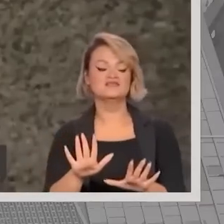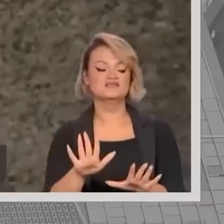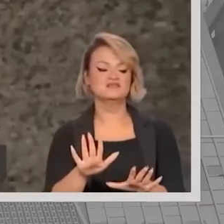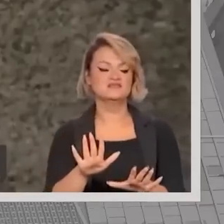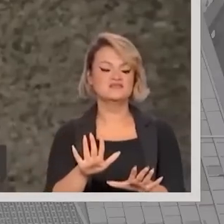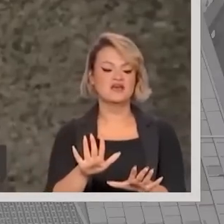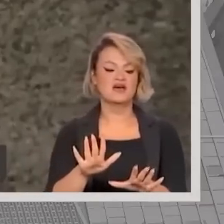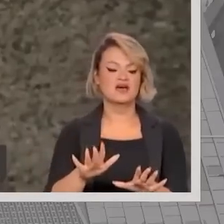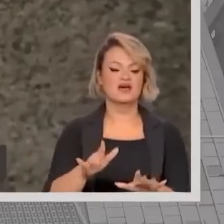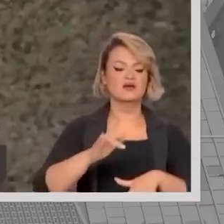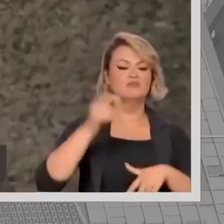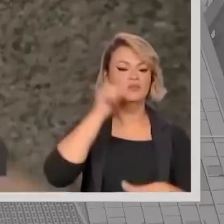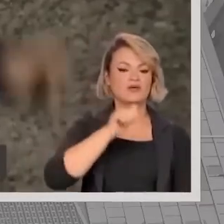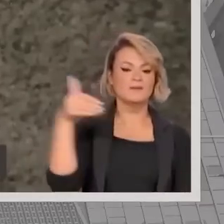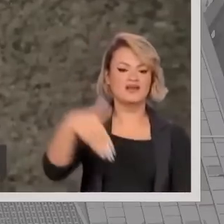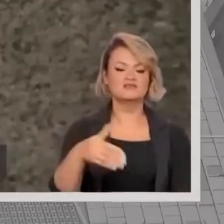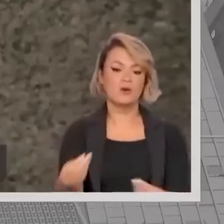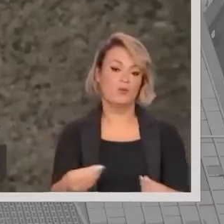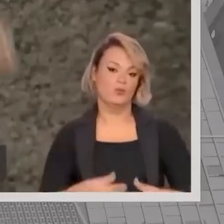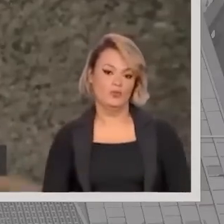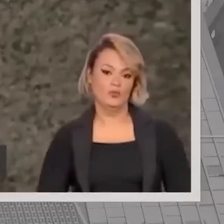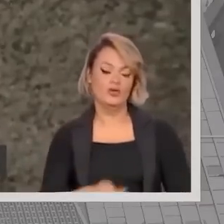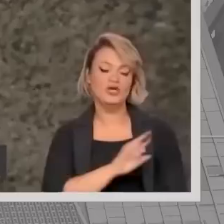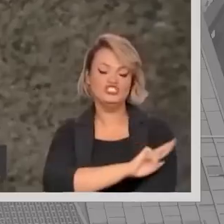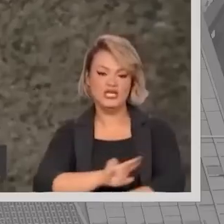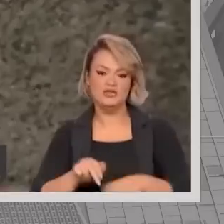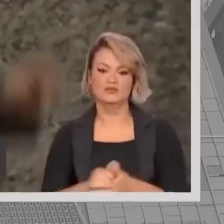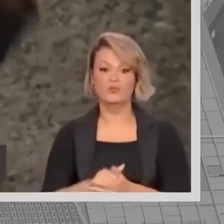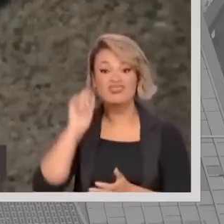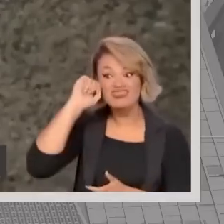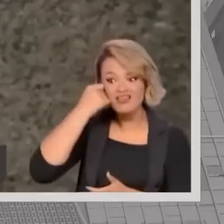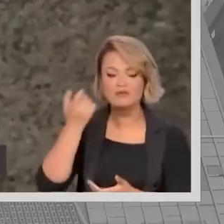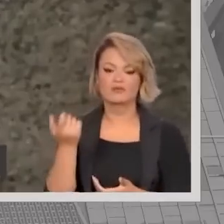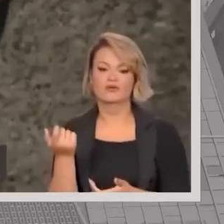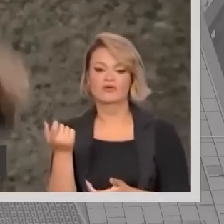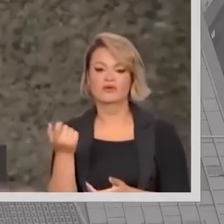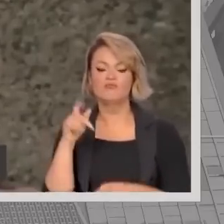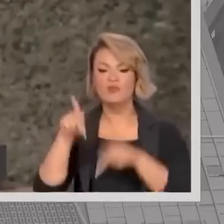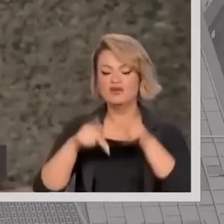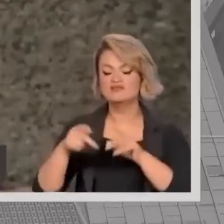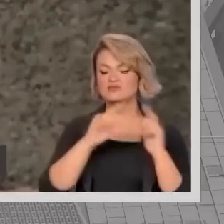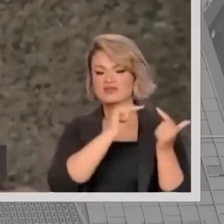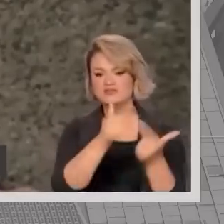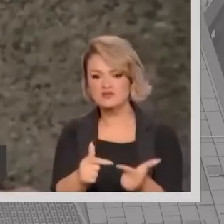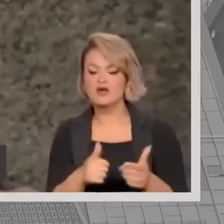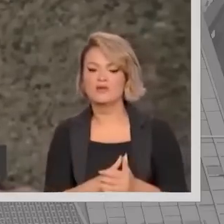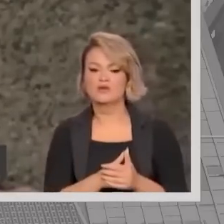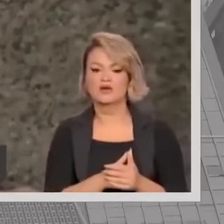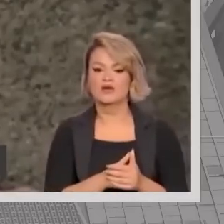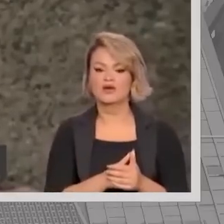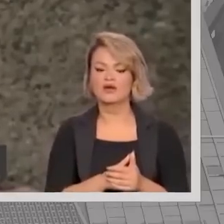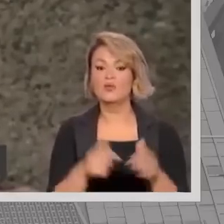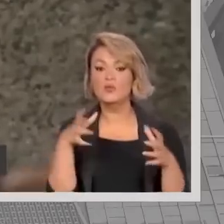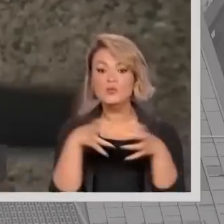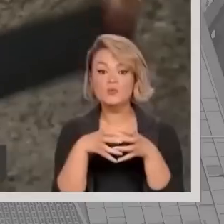precisa realizar o desenvolvimento com base na realidade Brasil, que nós temos. São muito melhores. Claro que são, né, Pepe? Pega